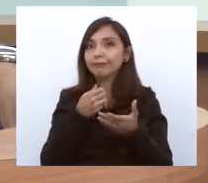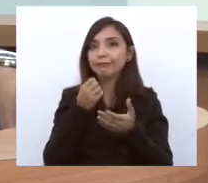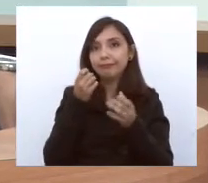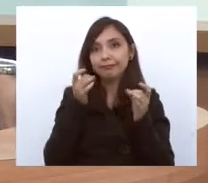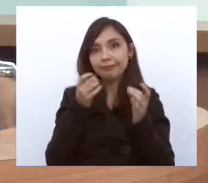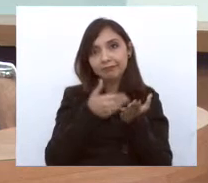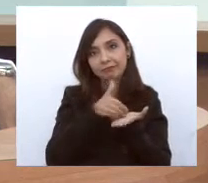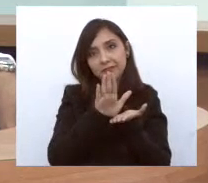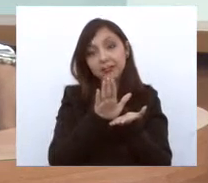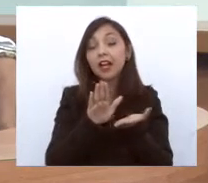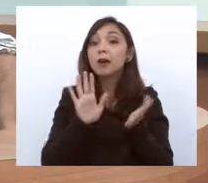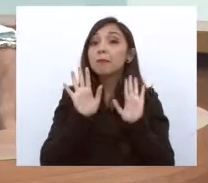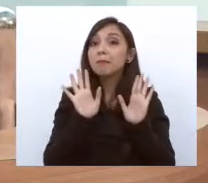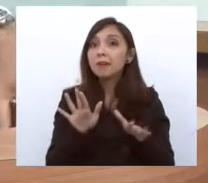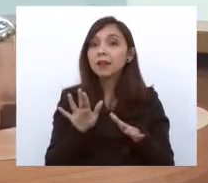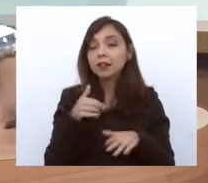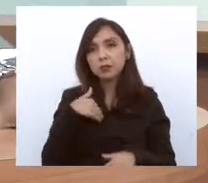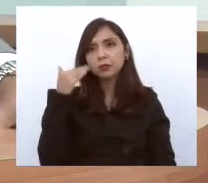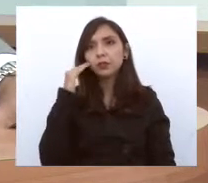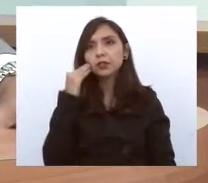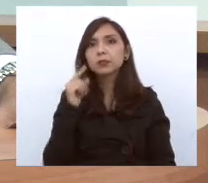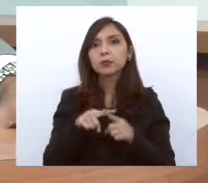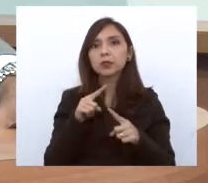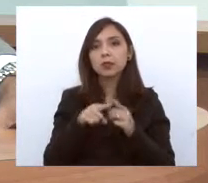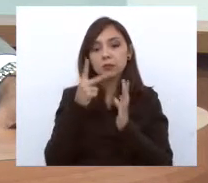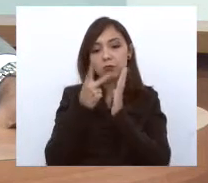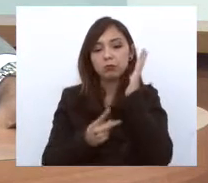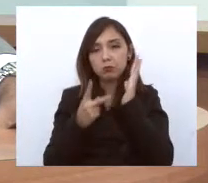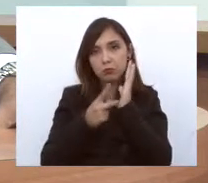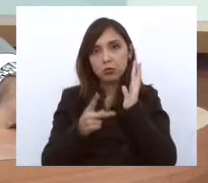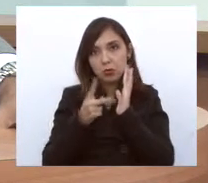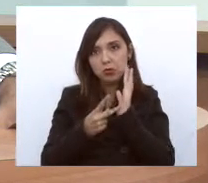Eu entendo dessa forma quando o projeto se